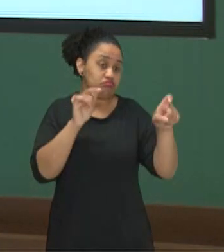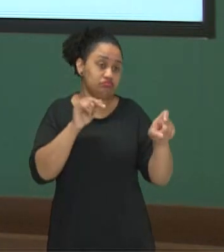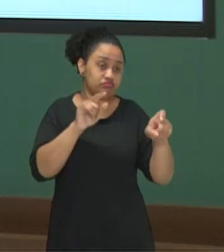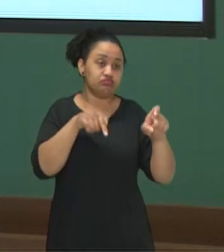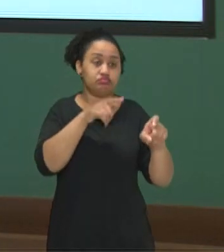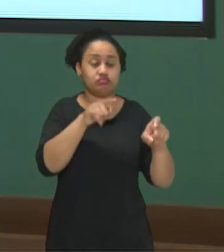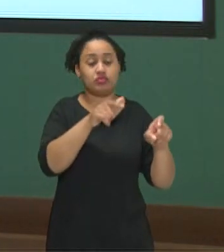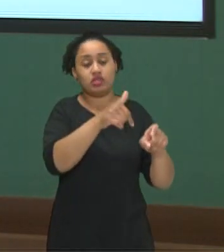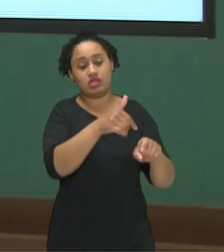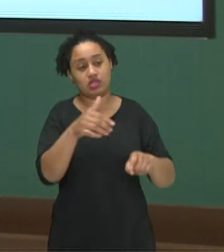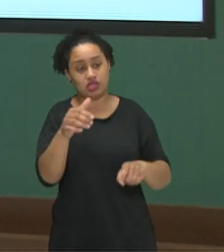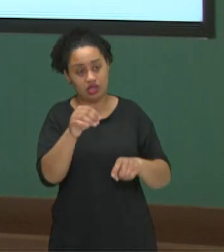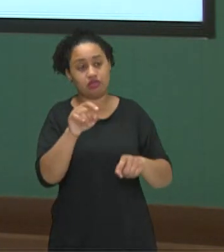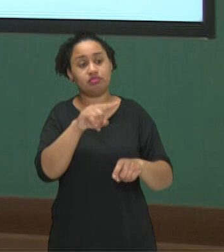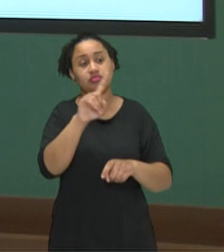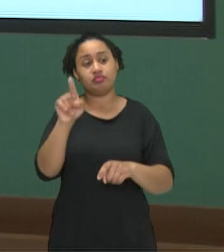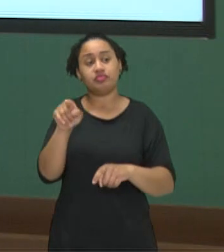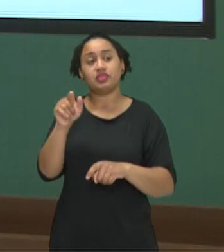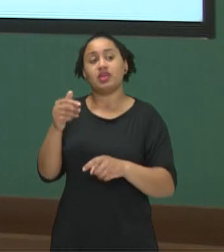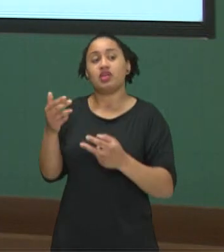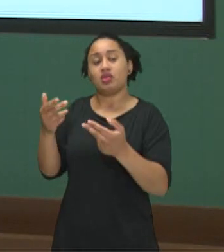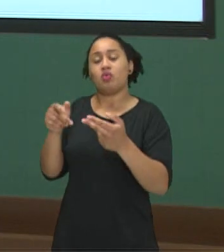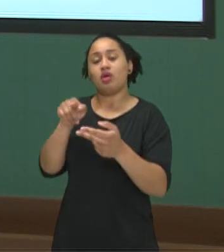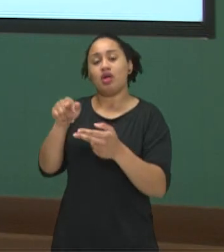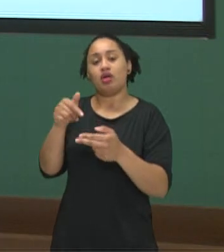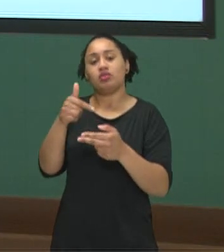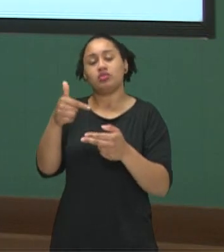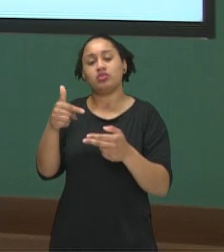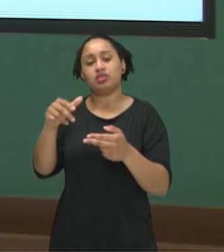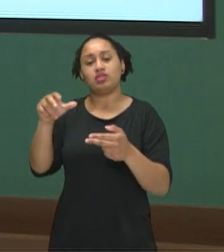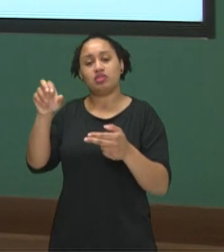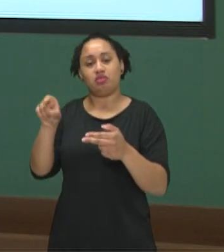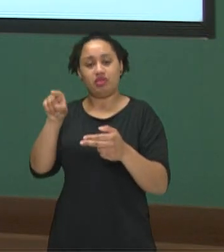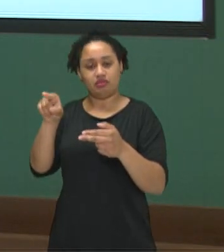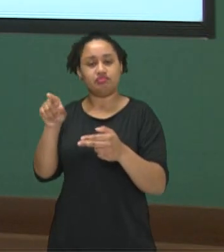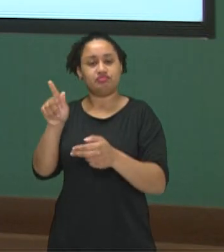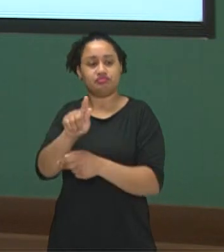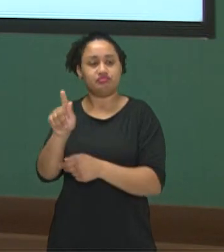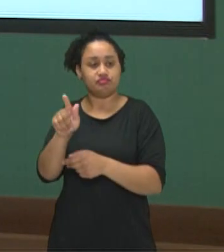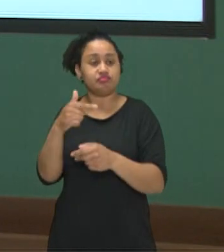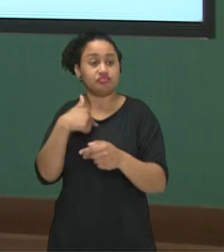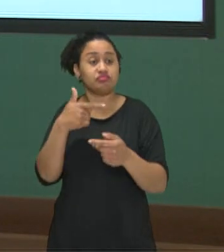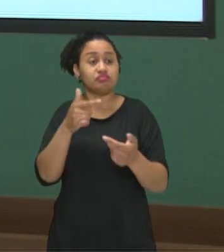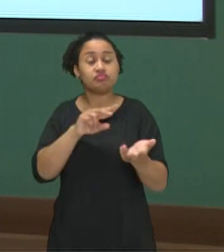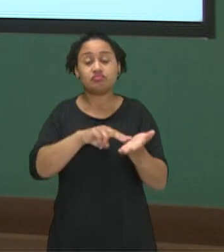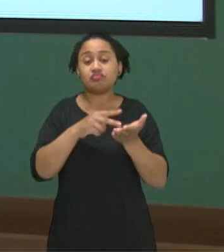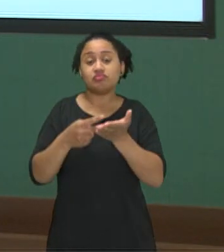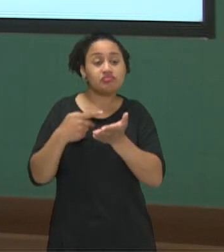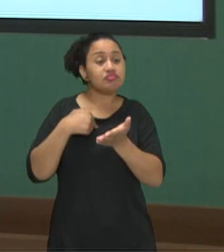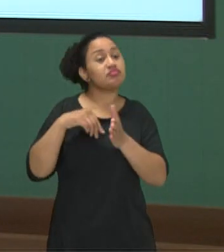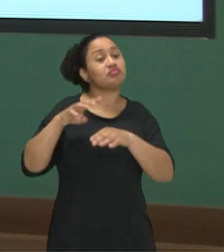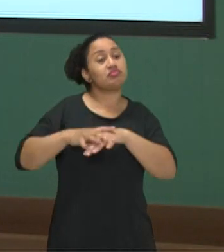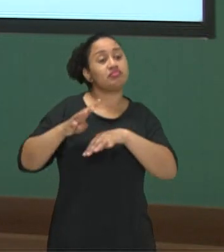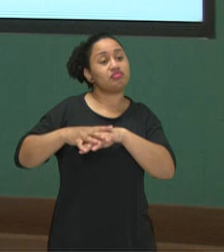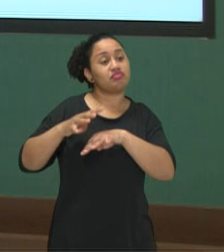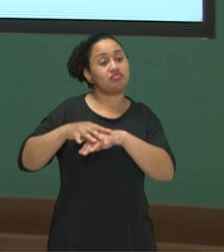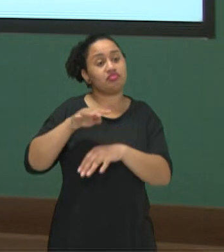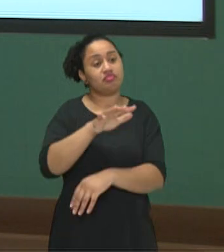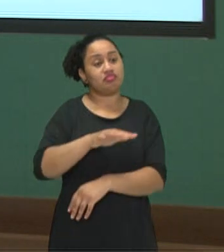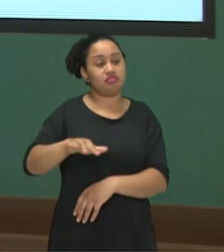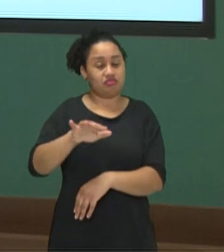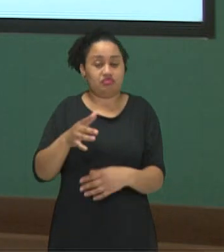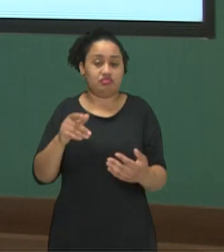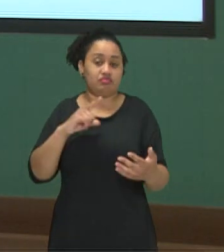um pezinho metálico 100, igual a um pezinho metálico 250. Essa é a tradução algébrica daquela situação